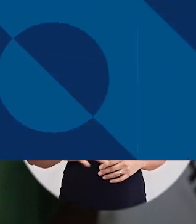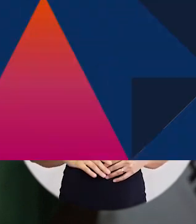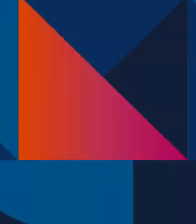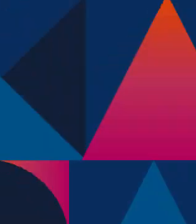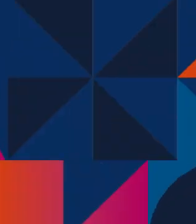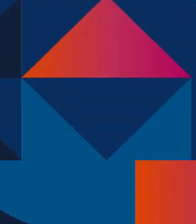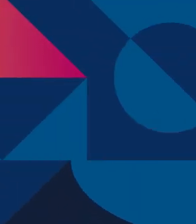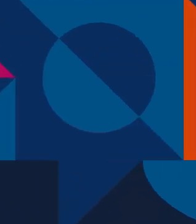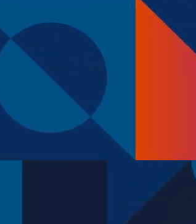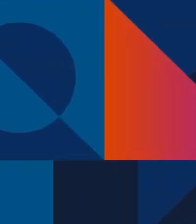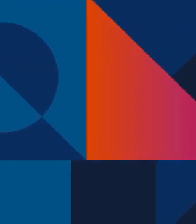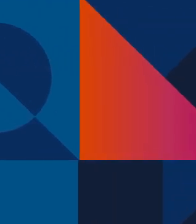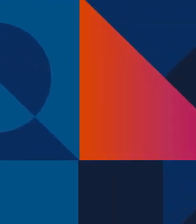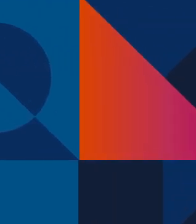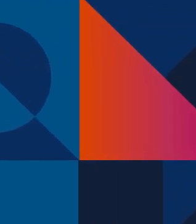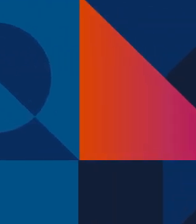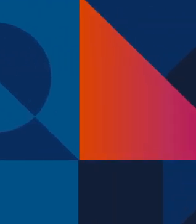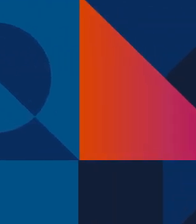daí.